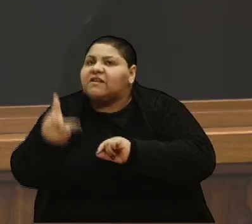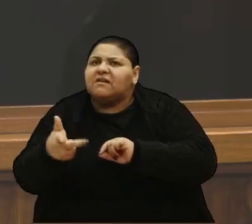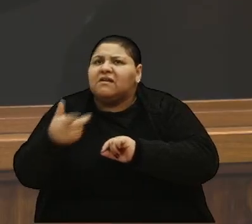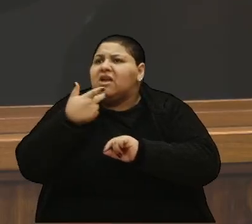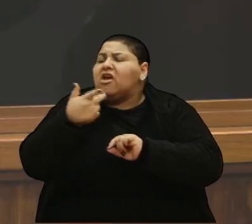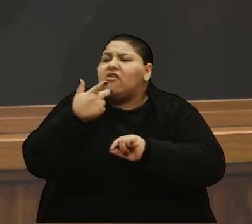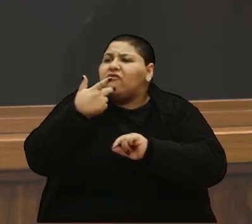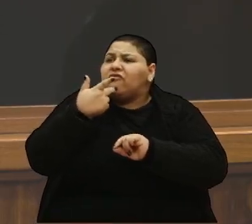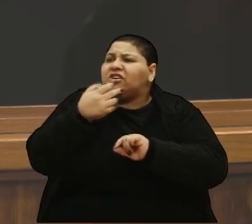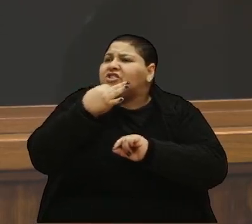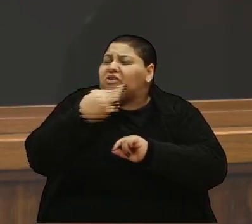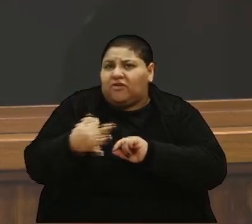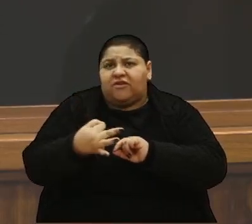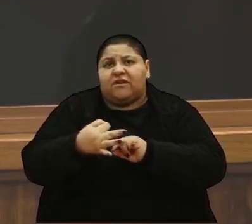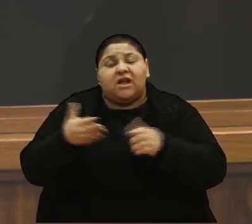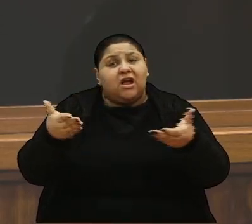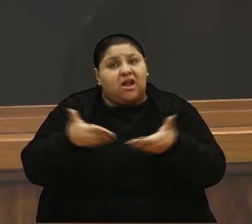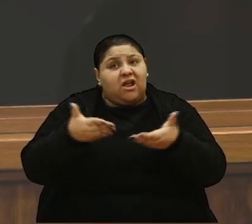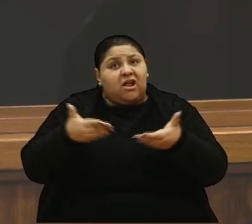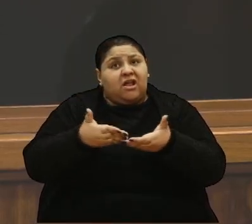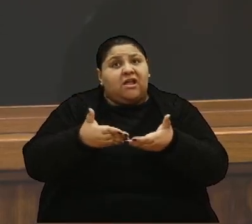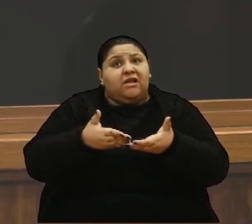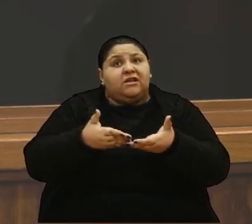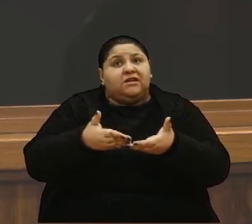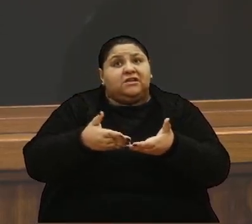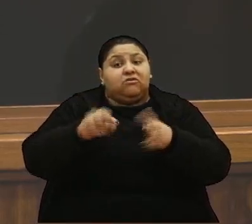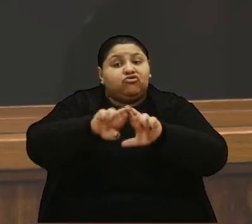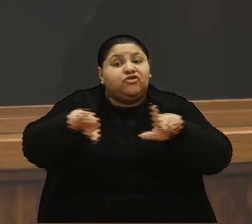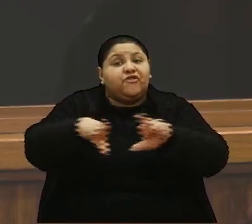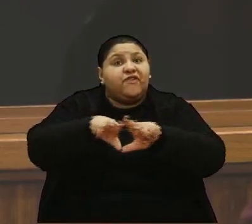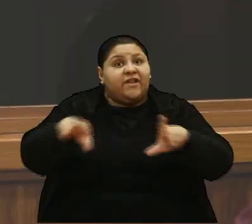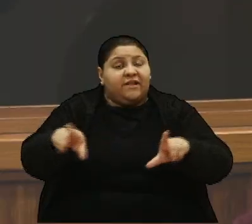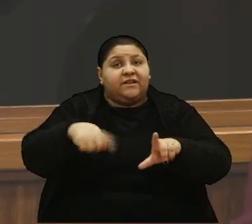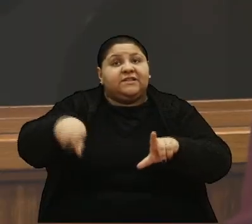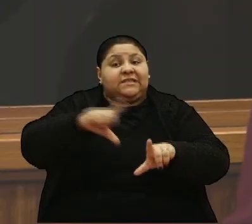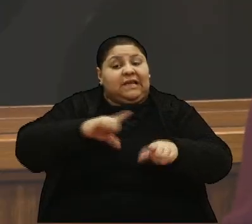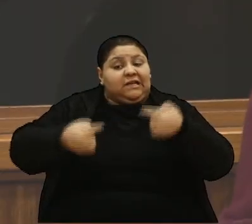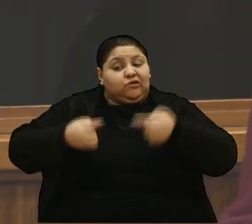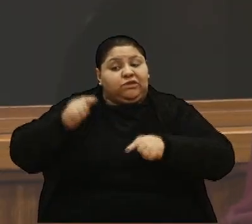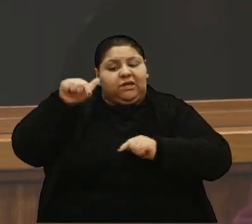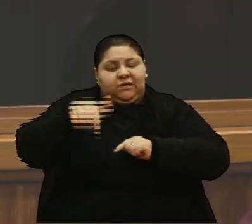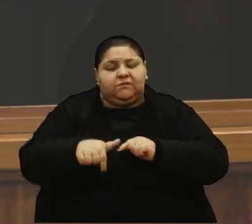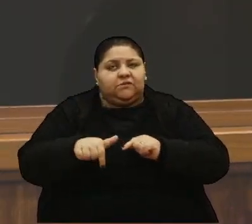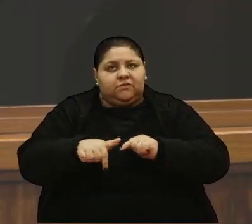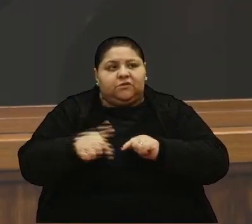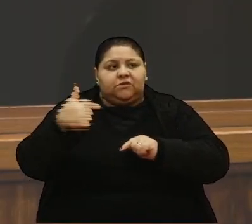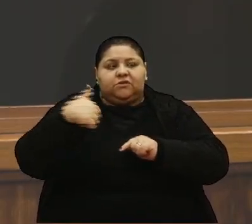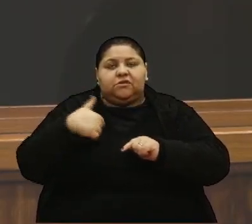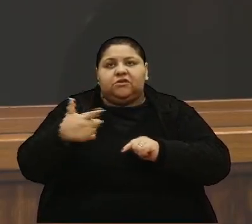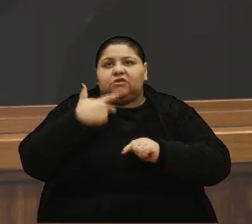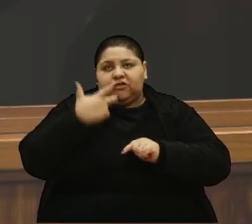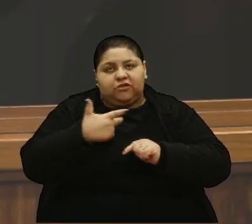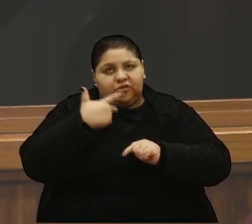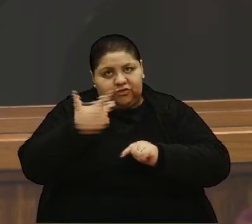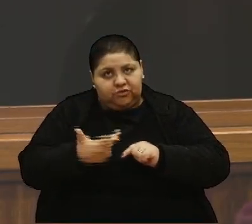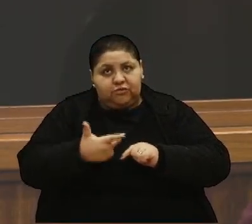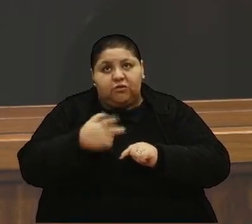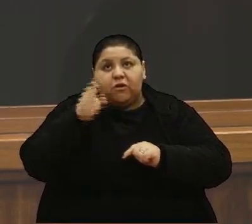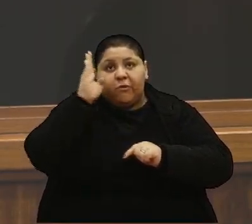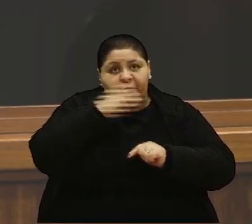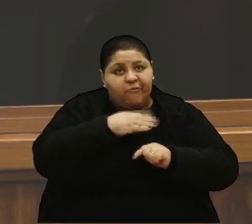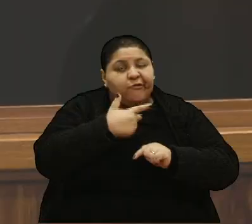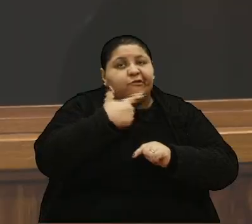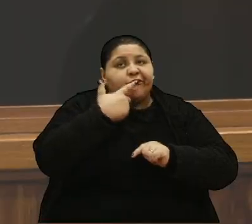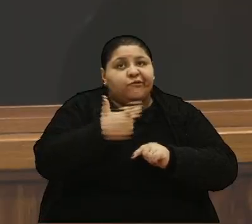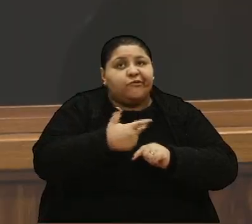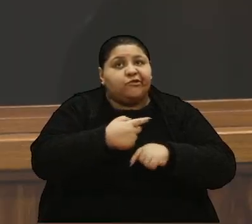horrível, falei. Agora, uma coisa é uma coisa, outra coisa é outra coisa. E é isso que a gente tem que discutir aqui. Eu já falei mal de falas